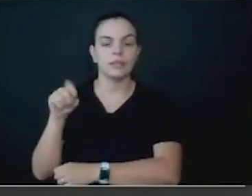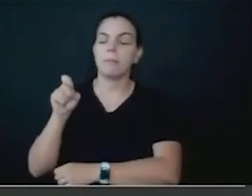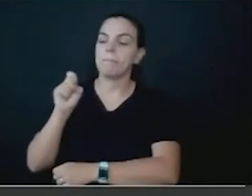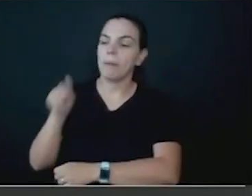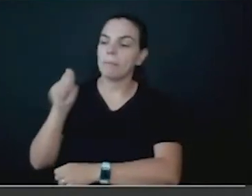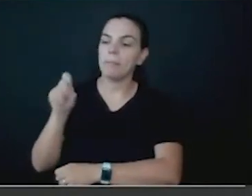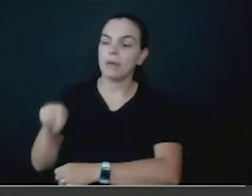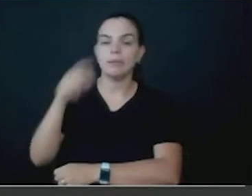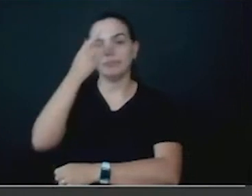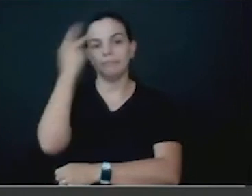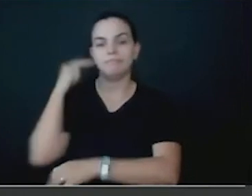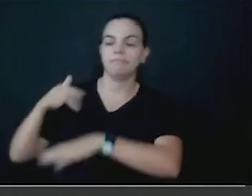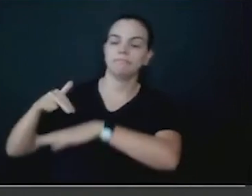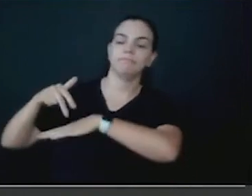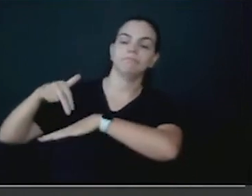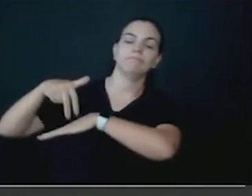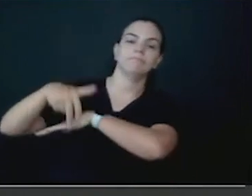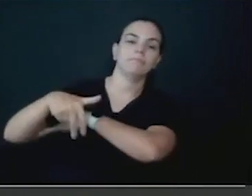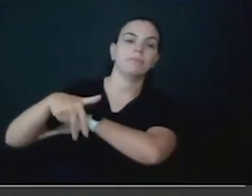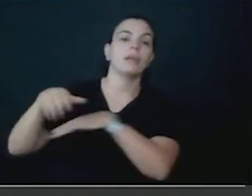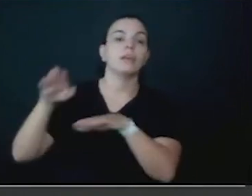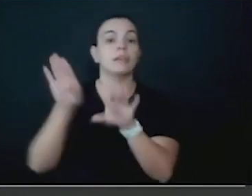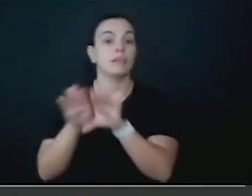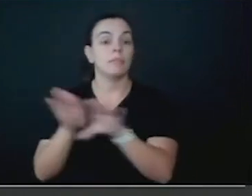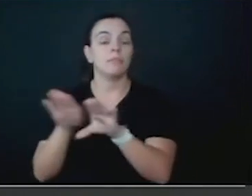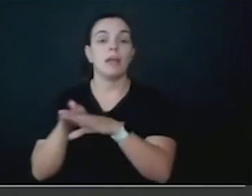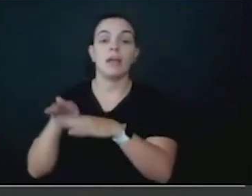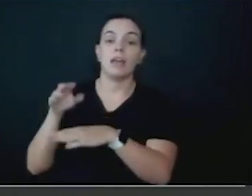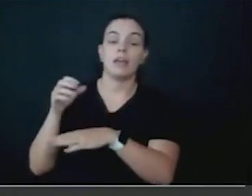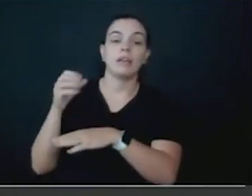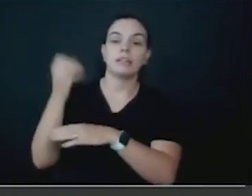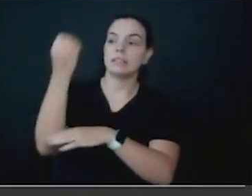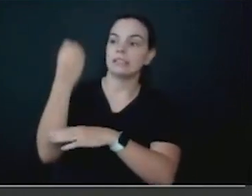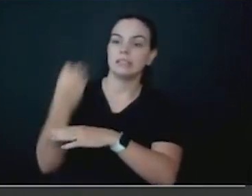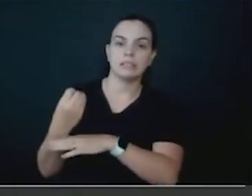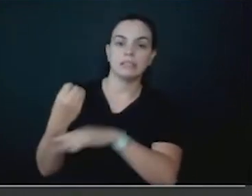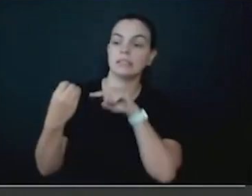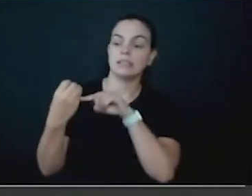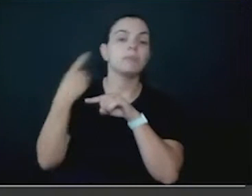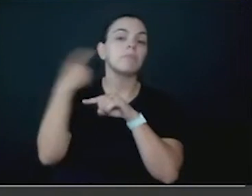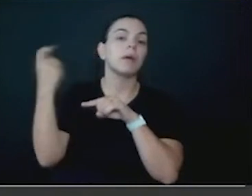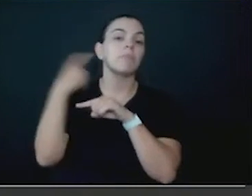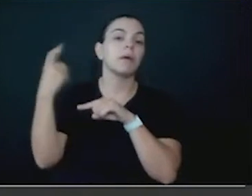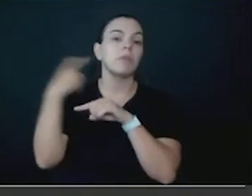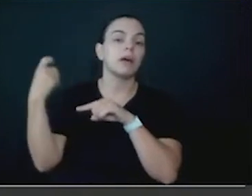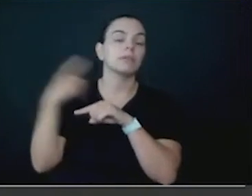inclusive semáforos sonoros para os pedestres ainda com baixa visão.